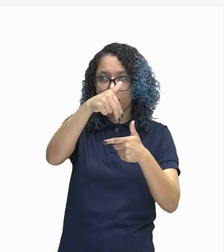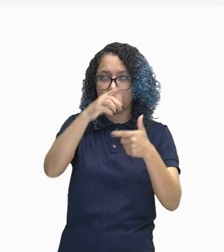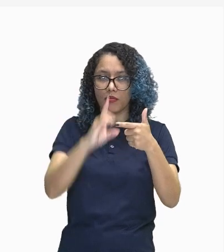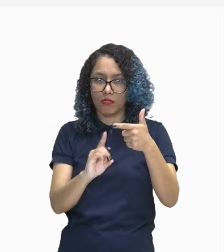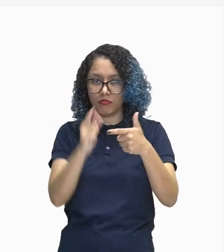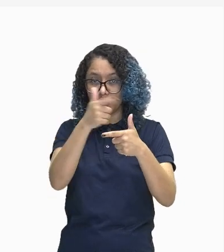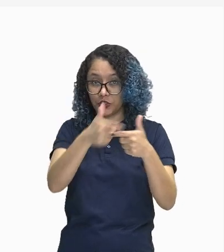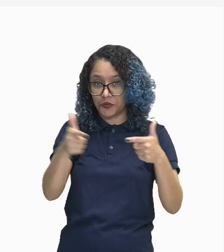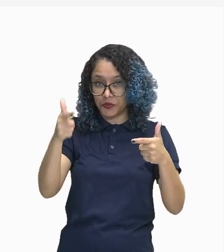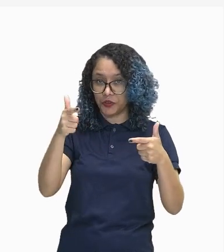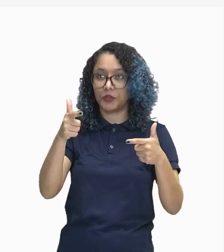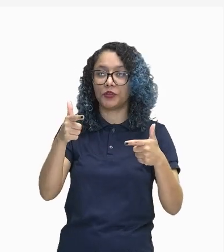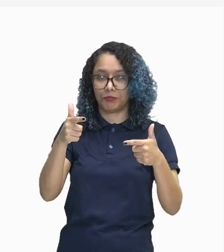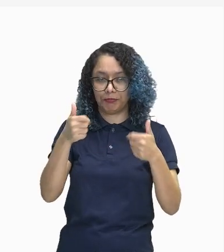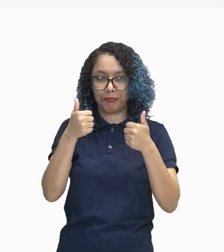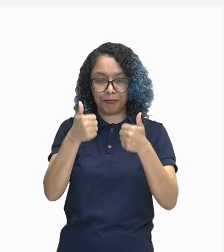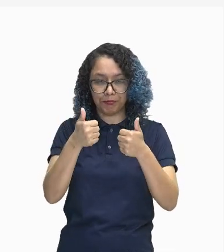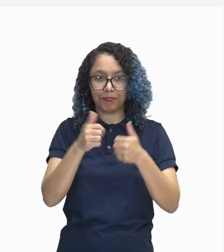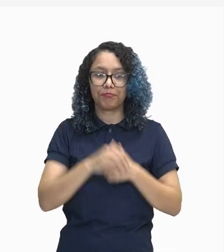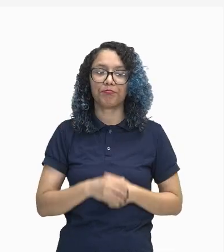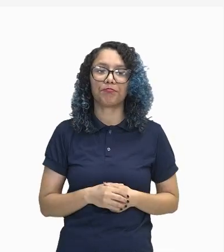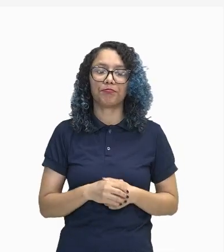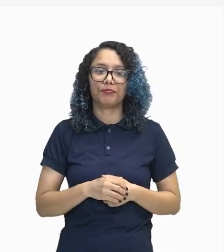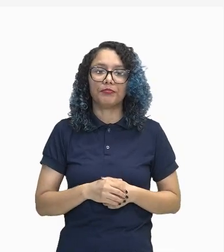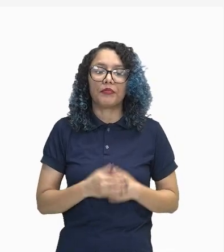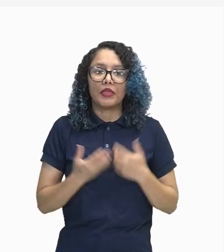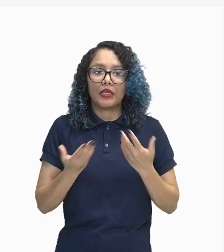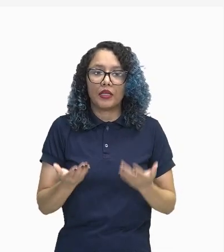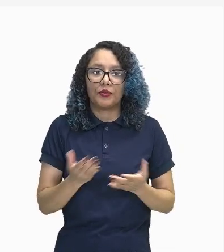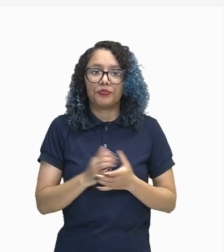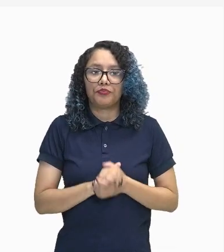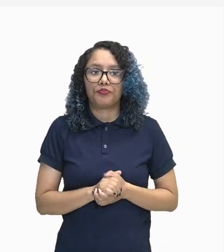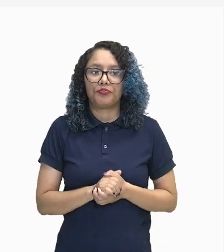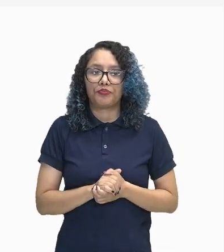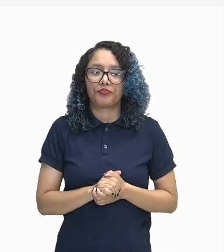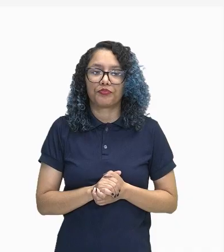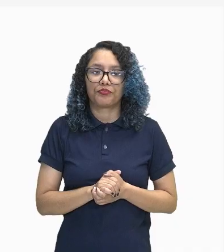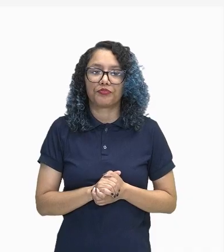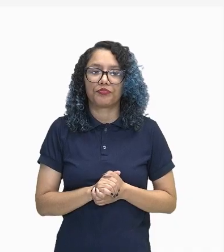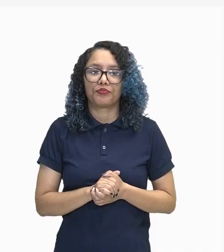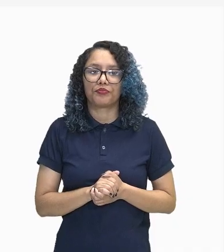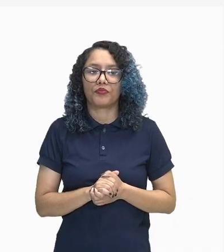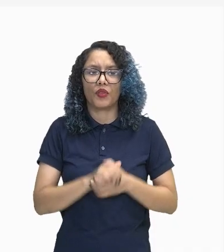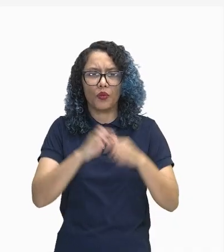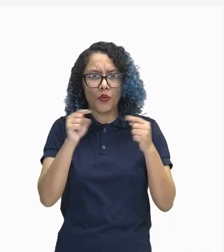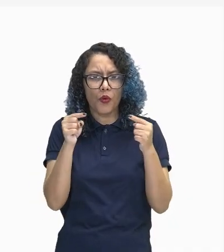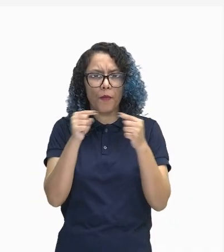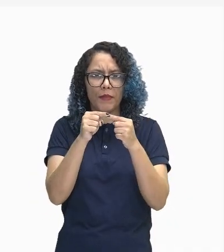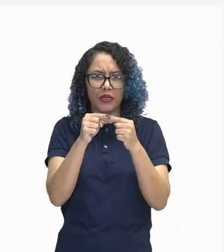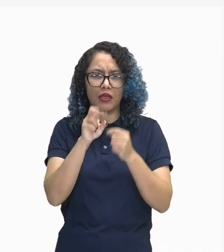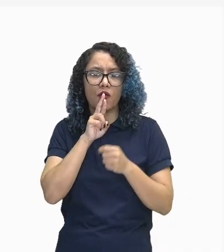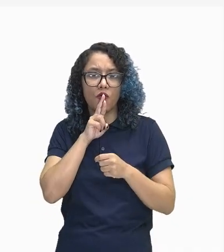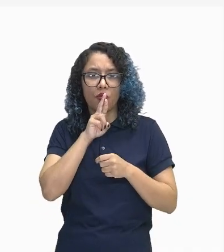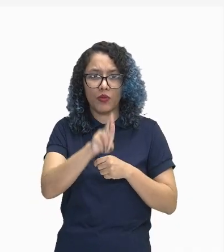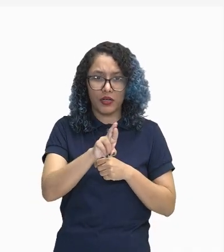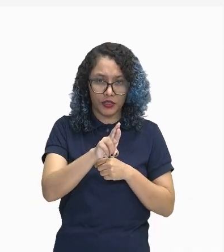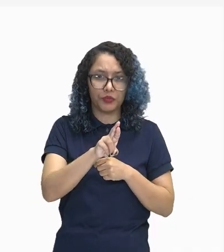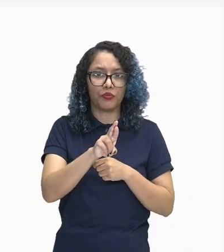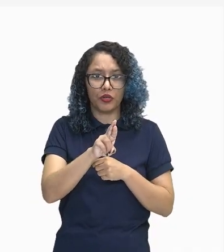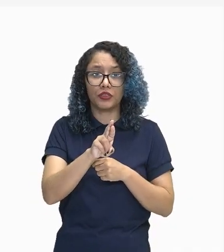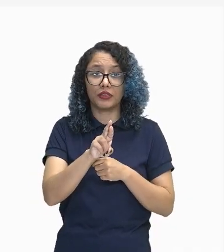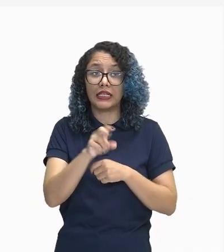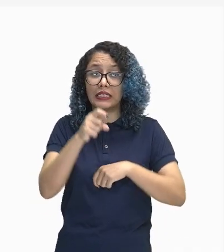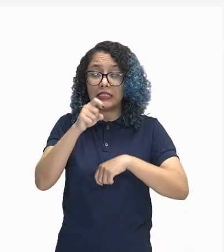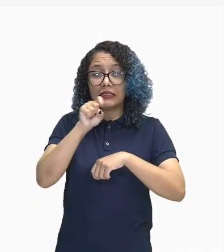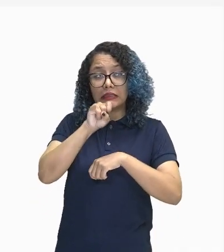uma divisão, certo? A razão entre duas grandezas é o quociente obtido ao dividir o valor de uma grandeza